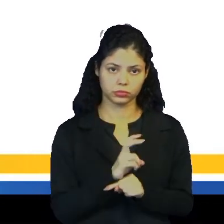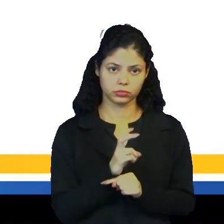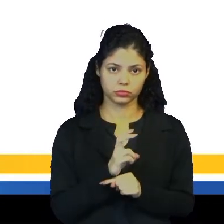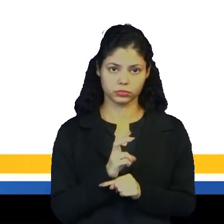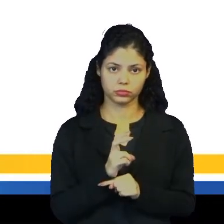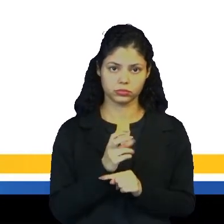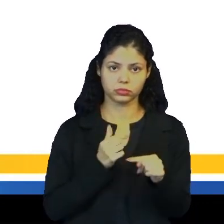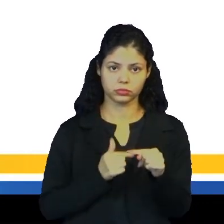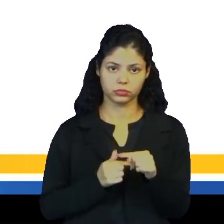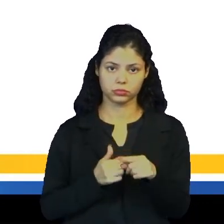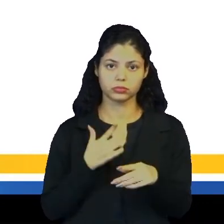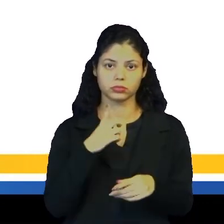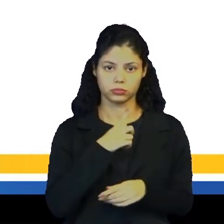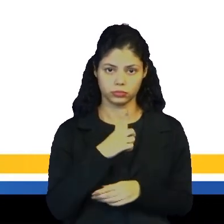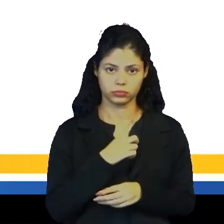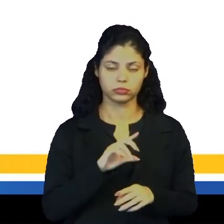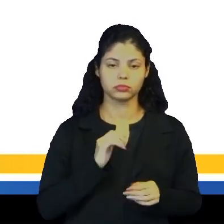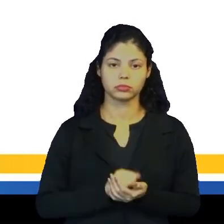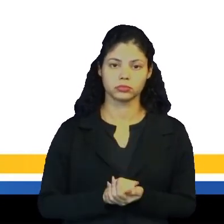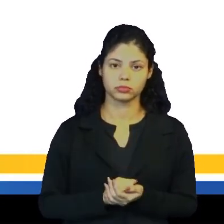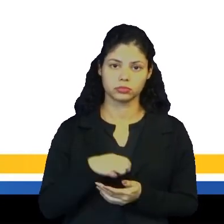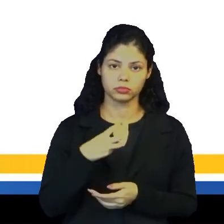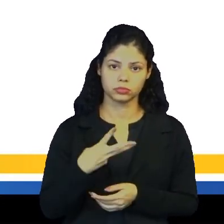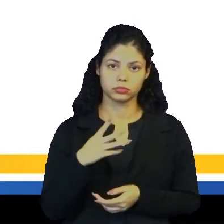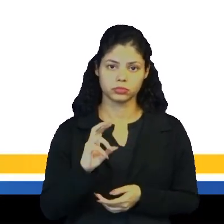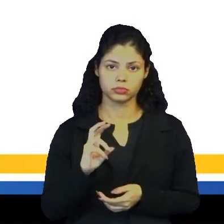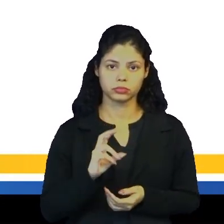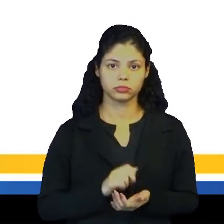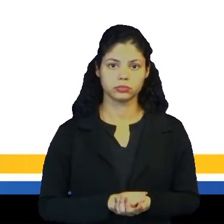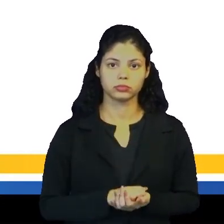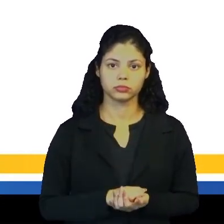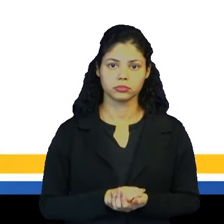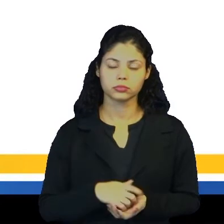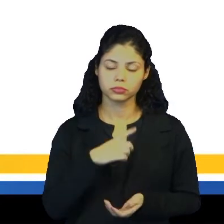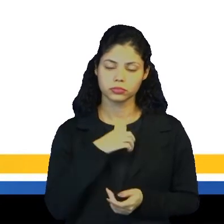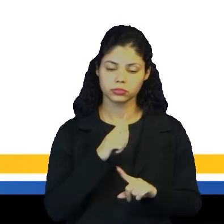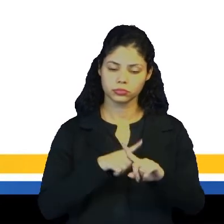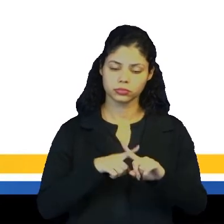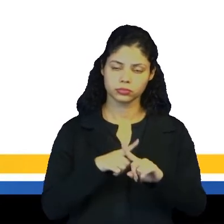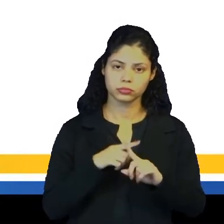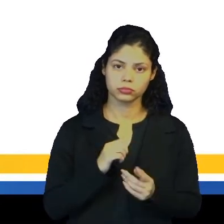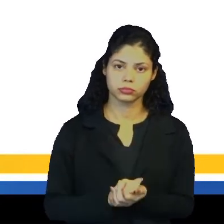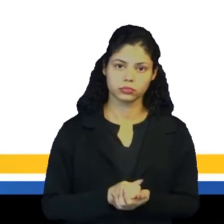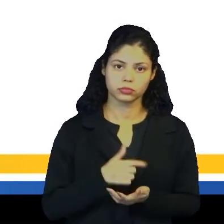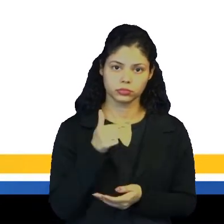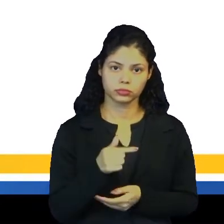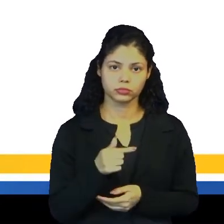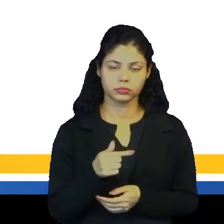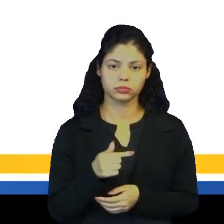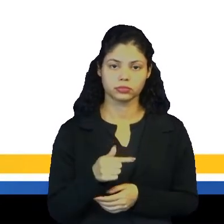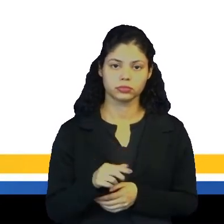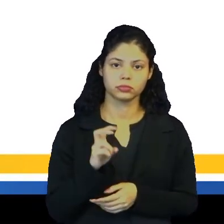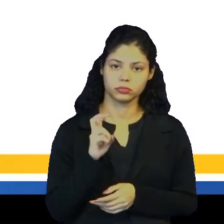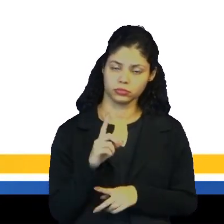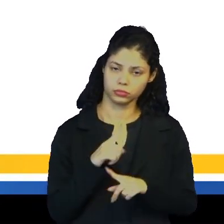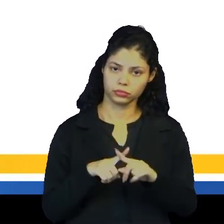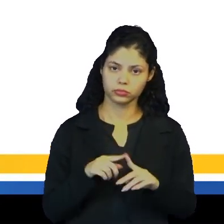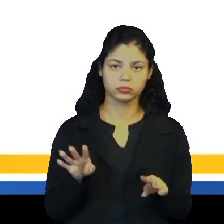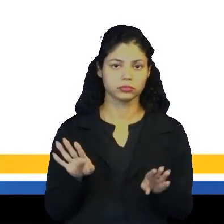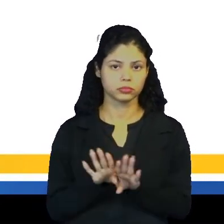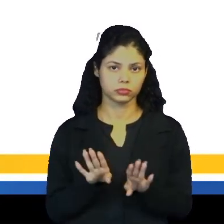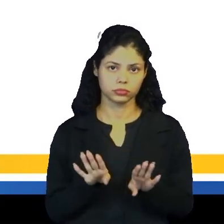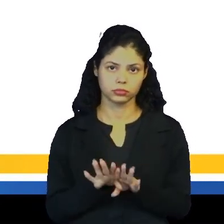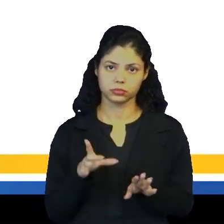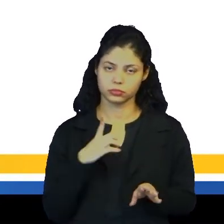5 vezes 7, nós teremos o denominador 35, e se multiplicarmos 7 vezes 5,